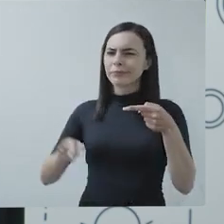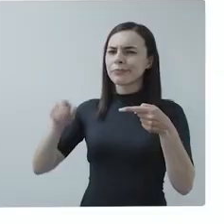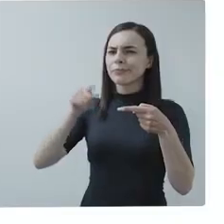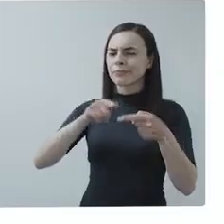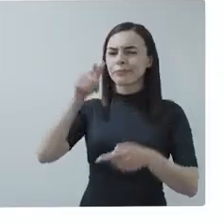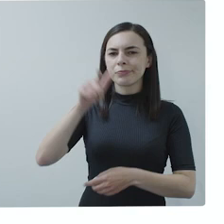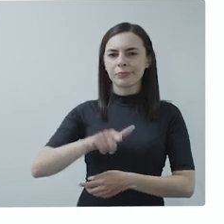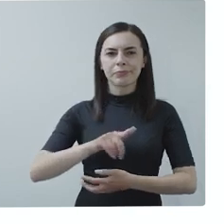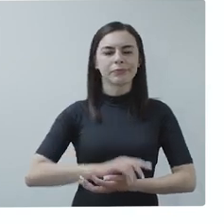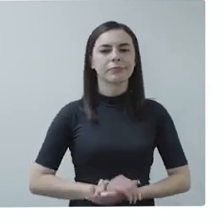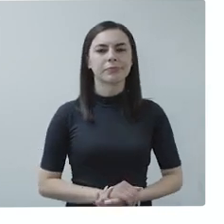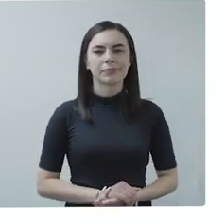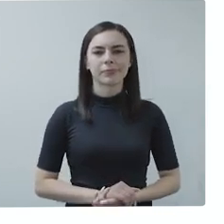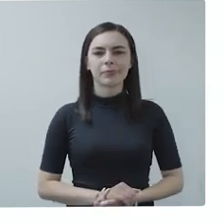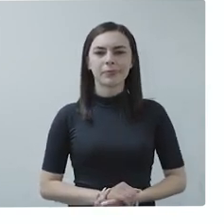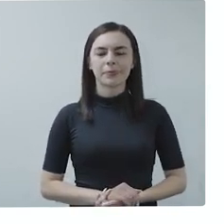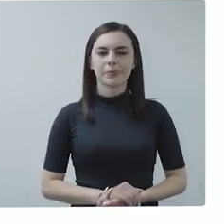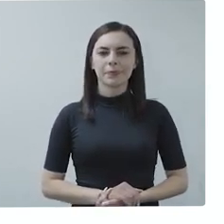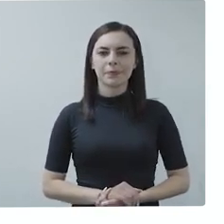vamos ver.